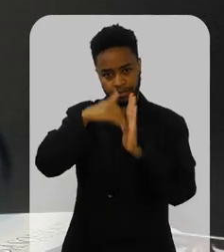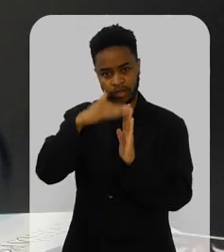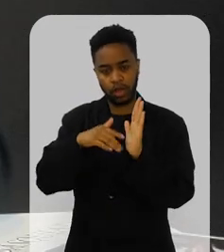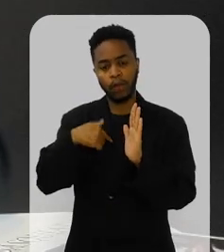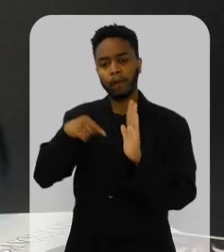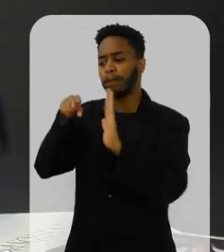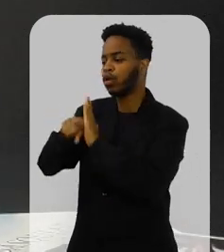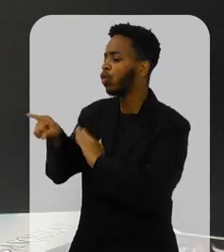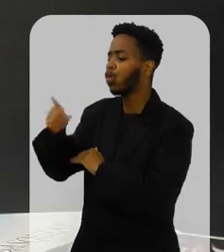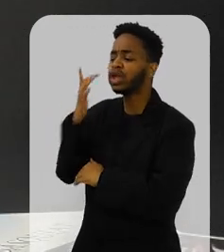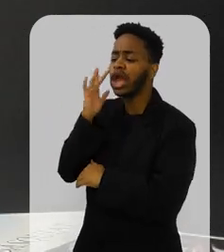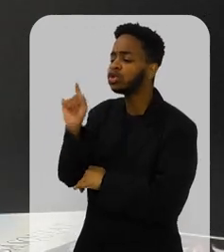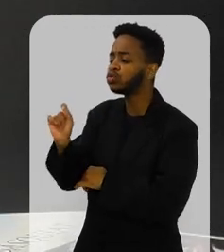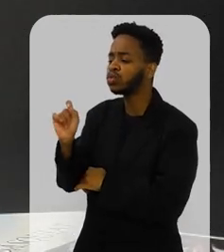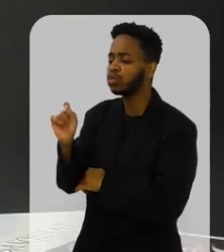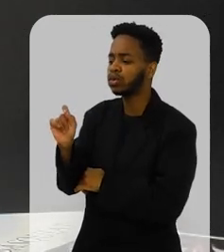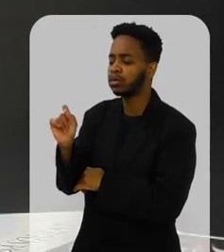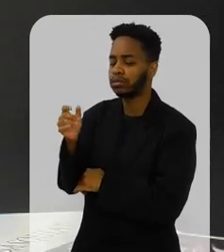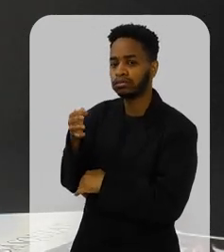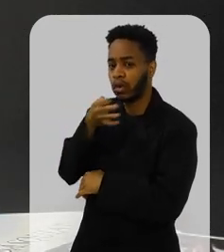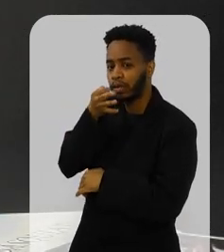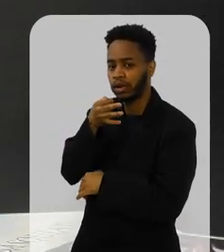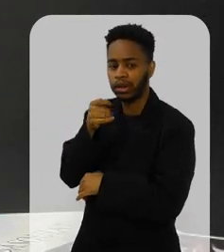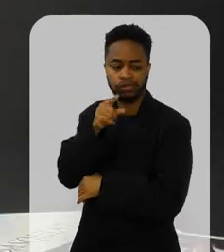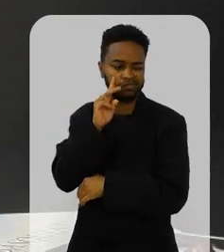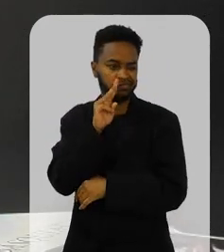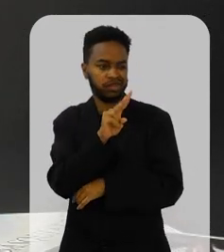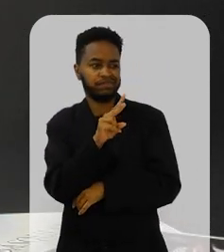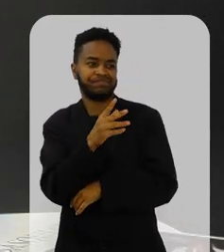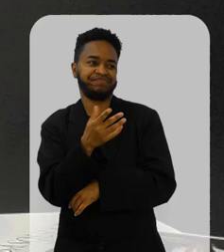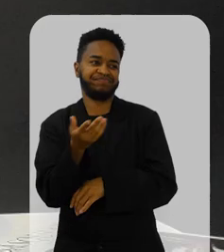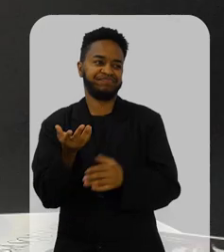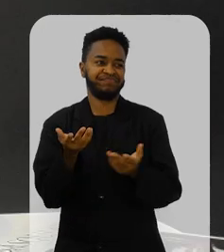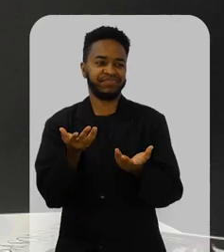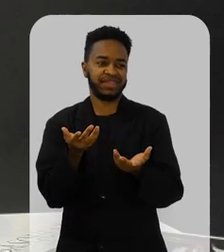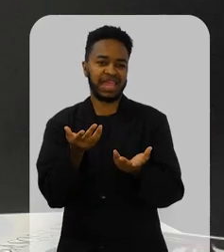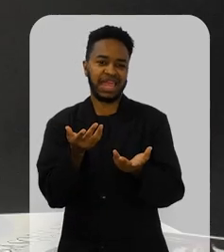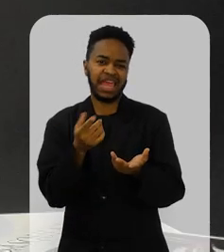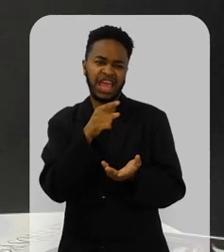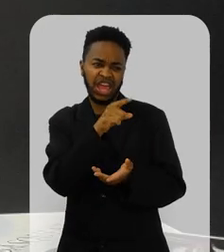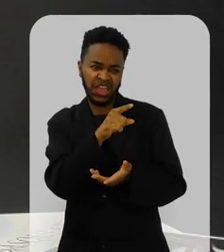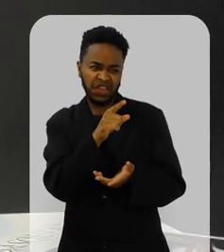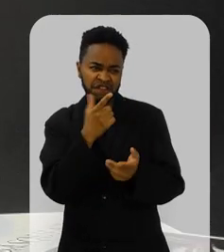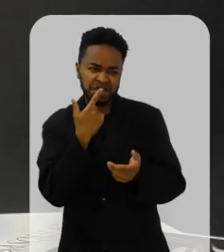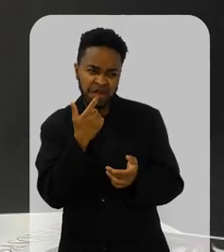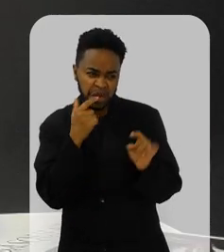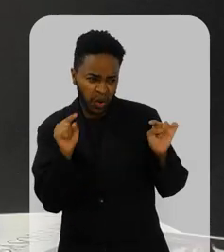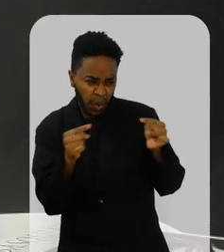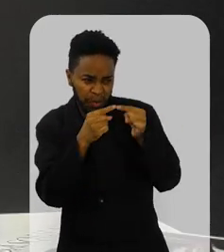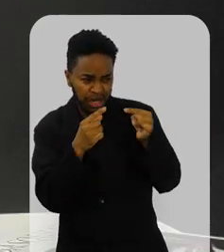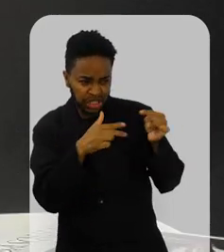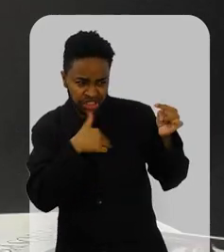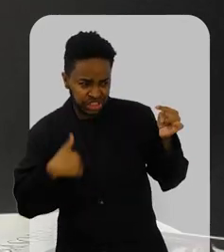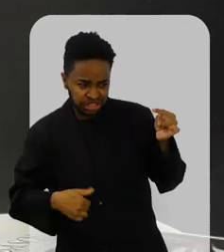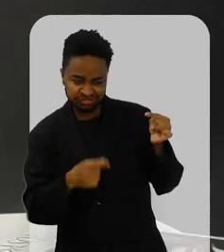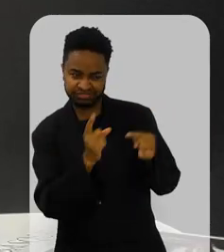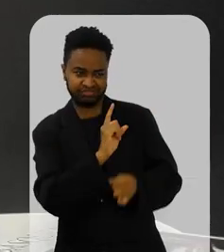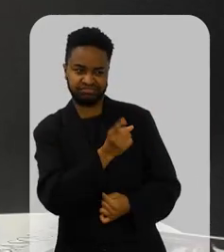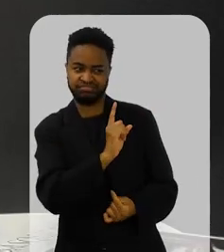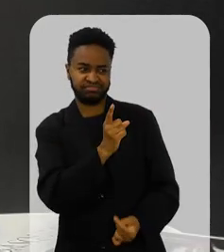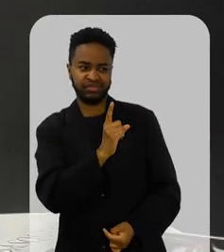eu falei, João, o que você achou desse vermelho? Ele olhou e falou assim, Mauro, este não é o vermelho da